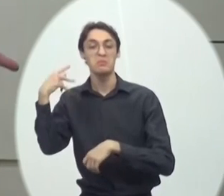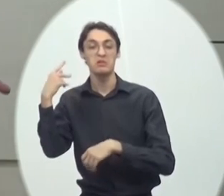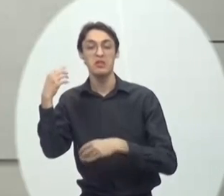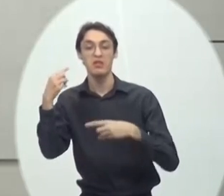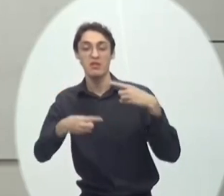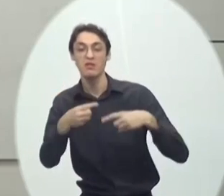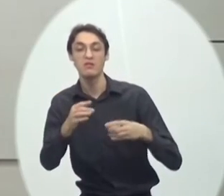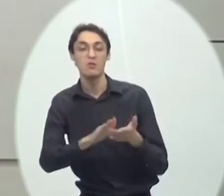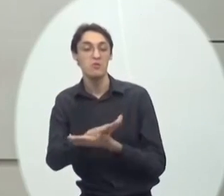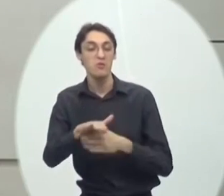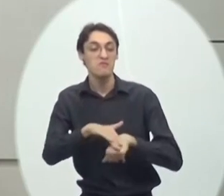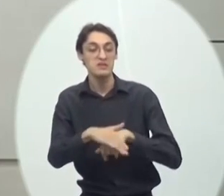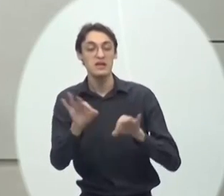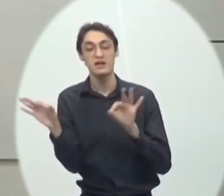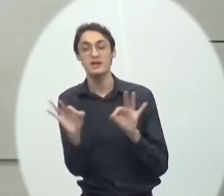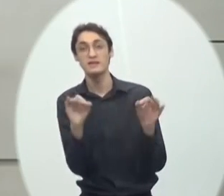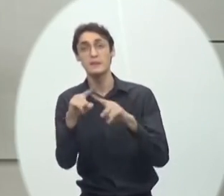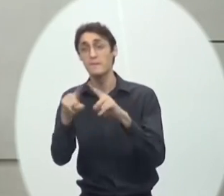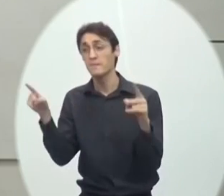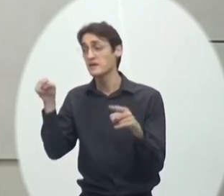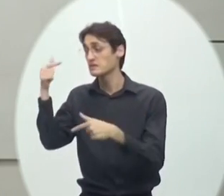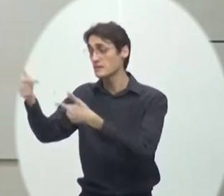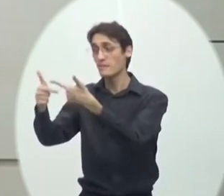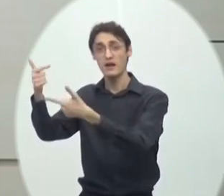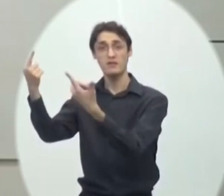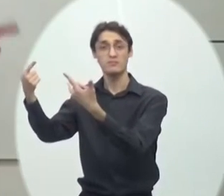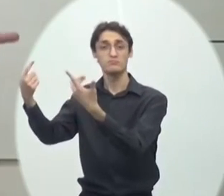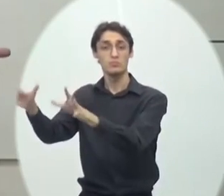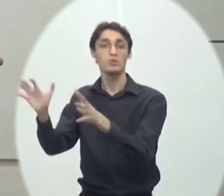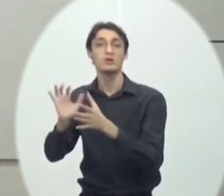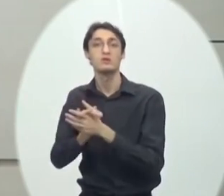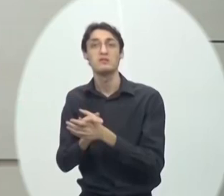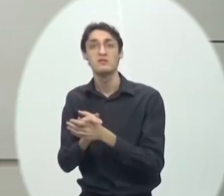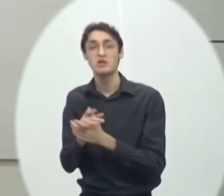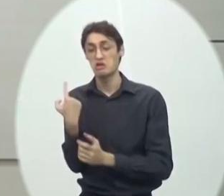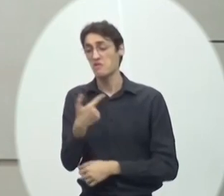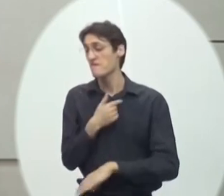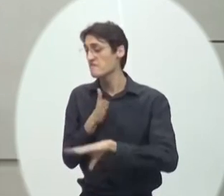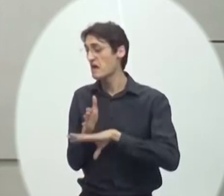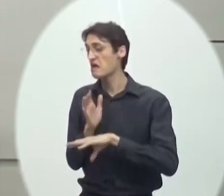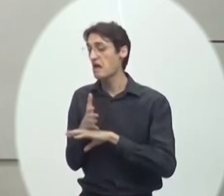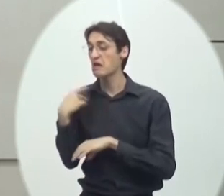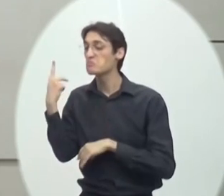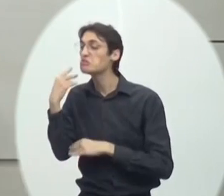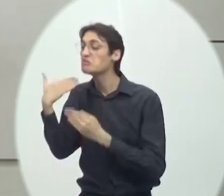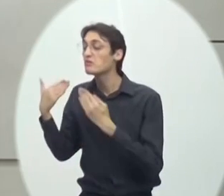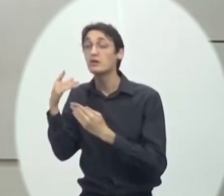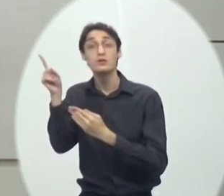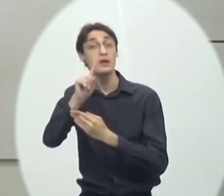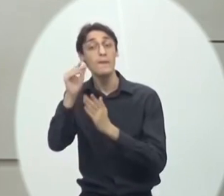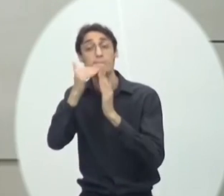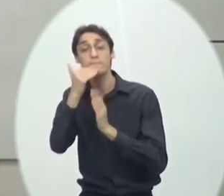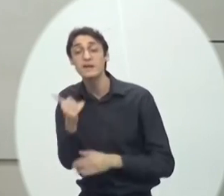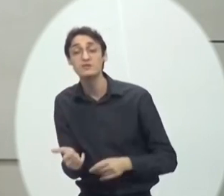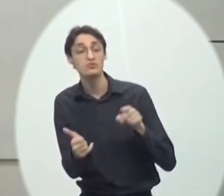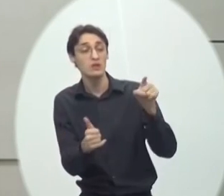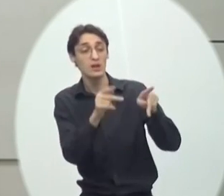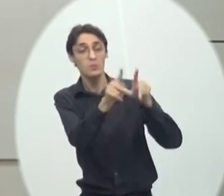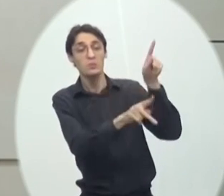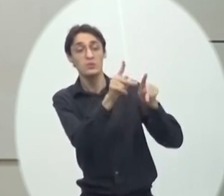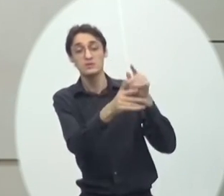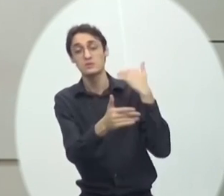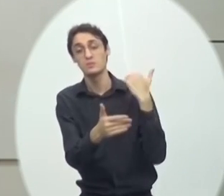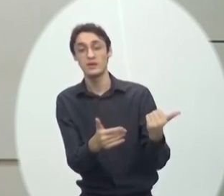atender, porque nós não vamos lá fazer política lá dentro. Nós vamos lá pedir aquilo que nós colocaram aqui